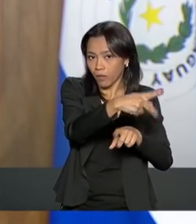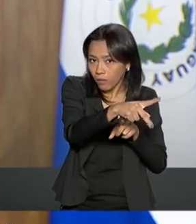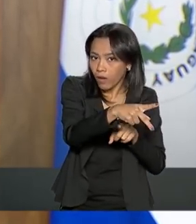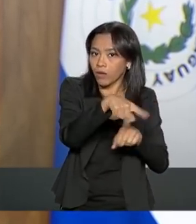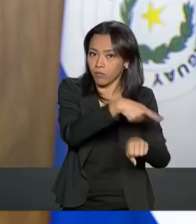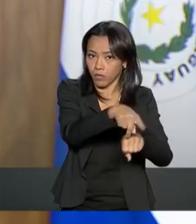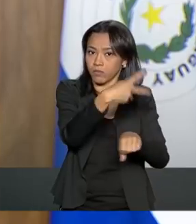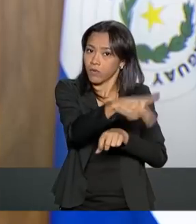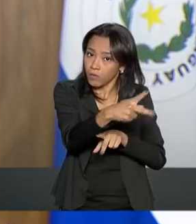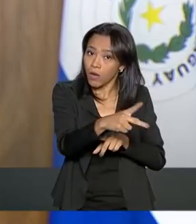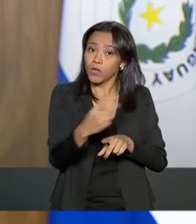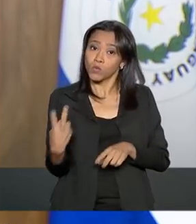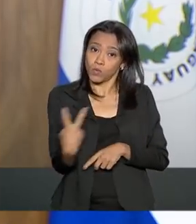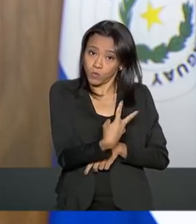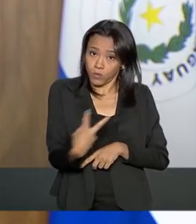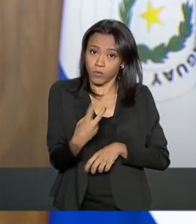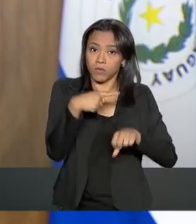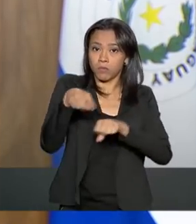possam viver.